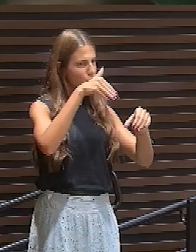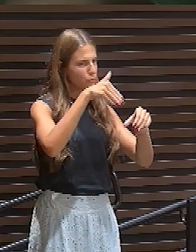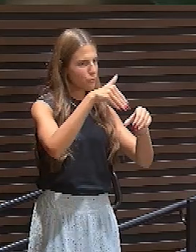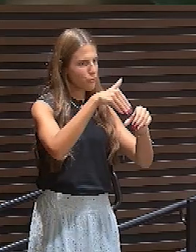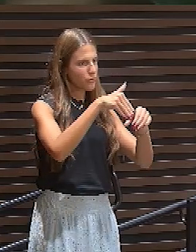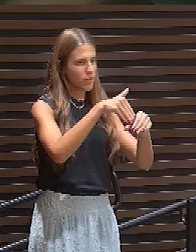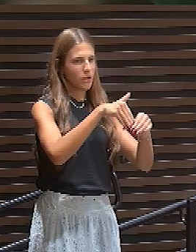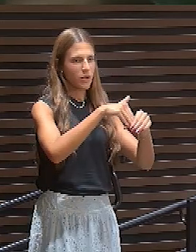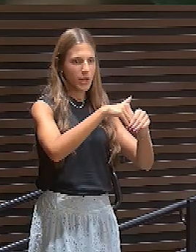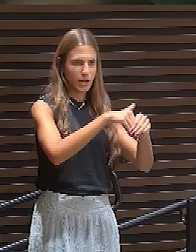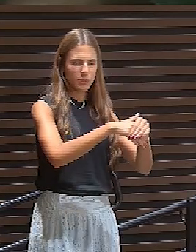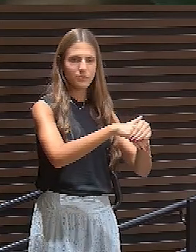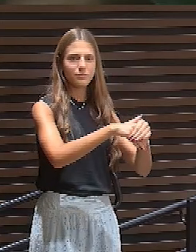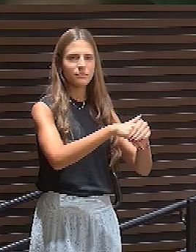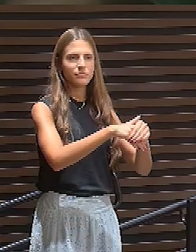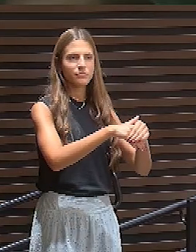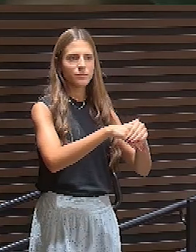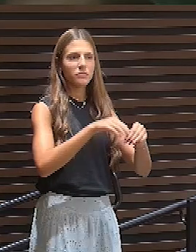laser.